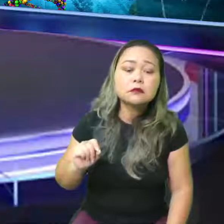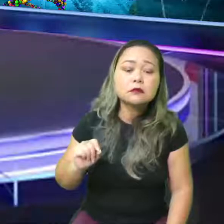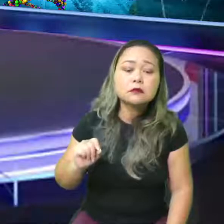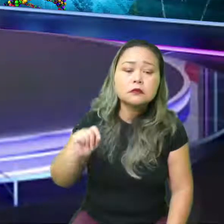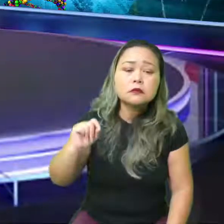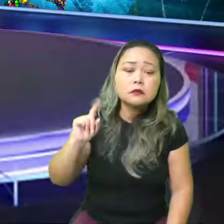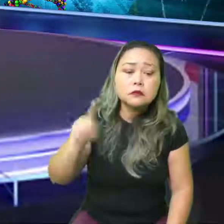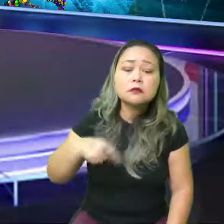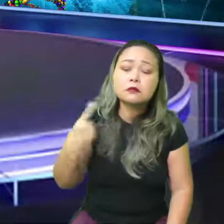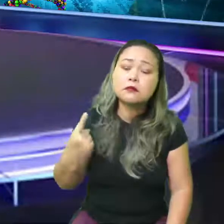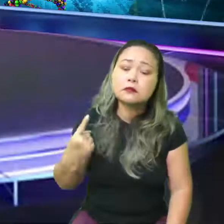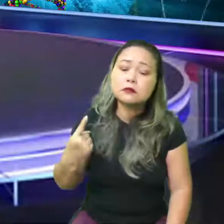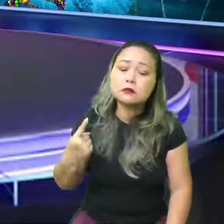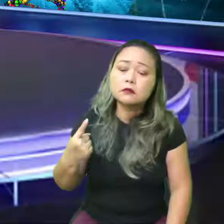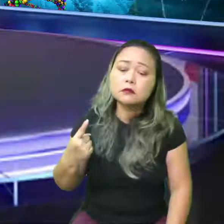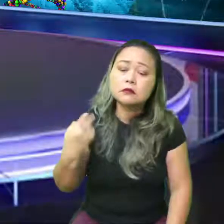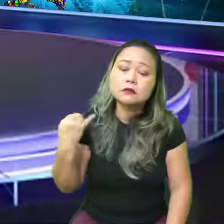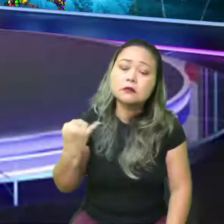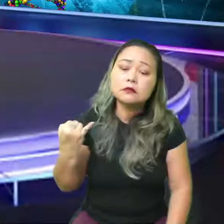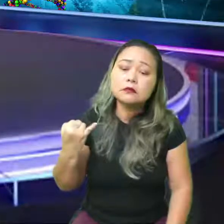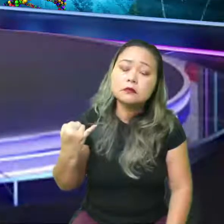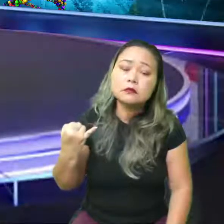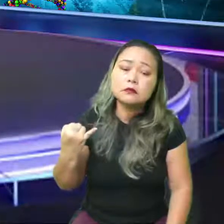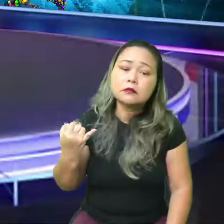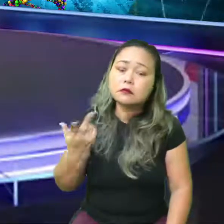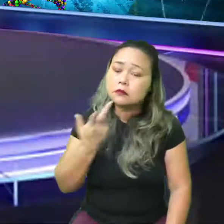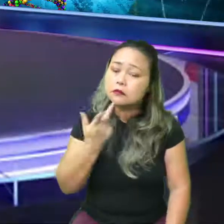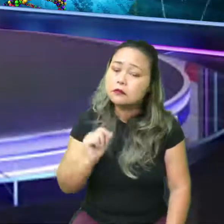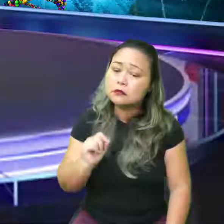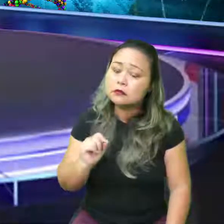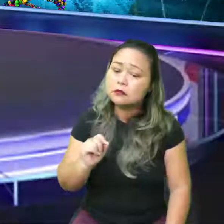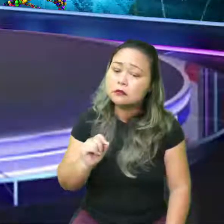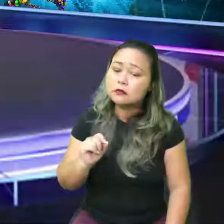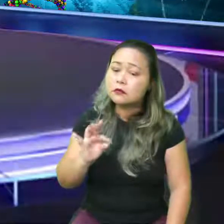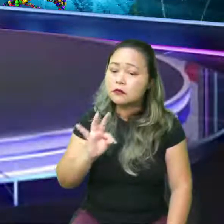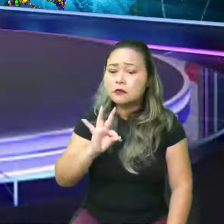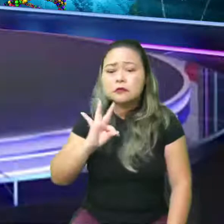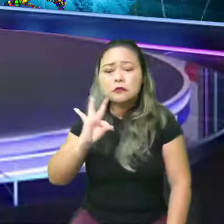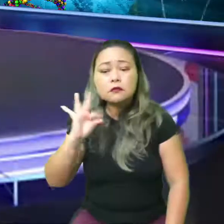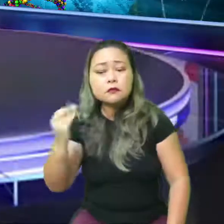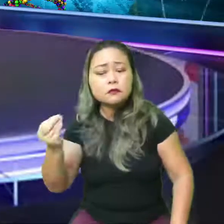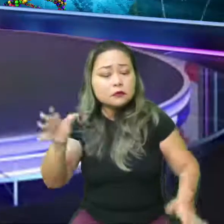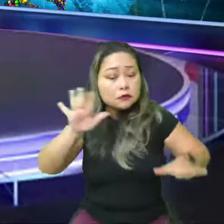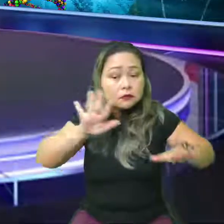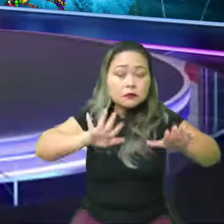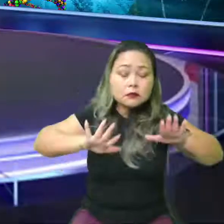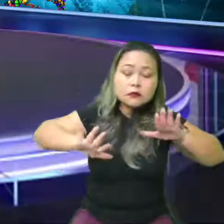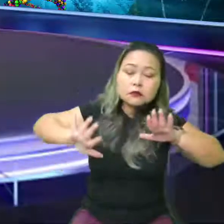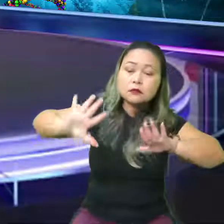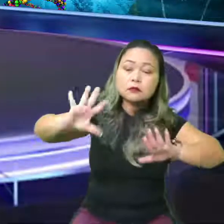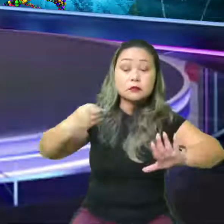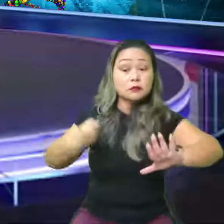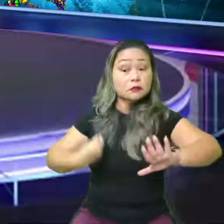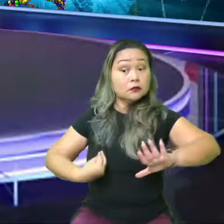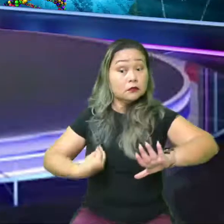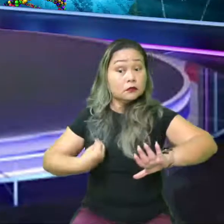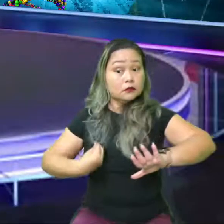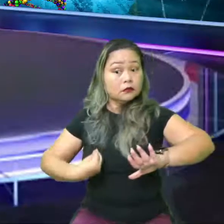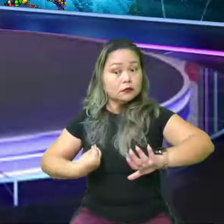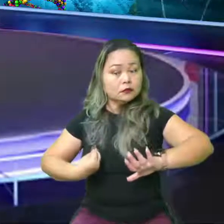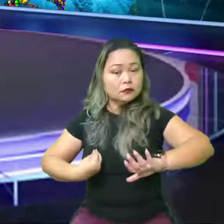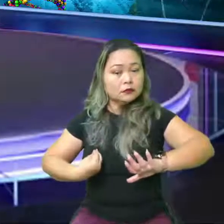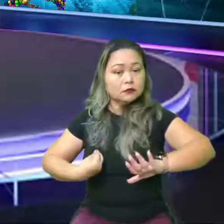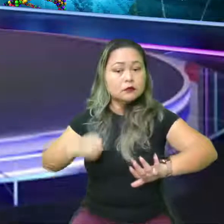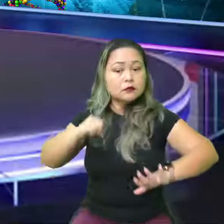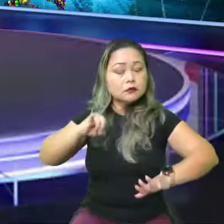função muito importante, né, quando a gente vai falar de todo esse cuidado com a vida.